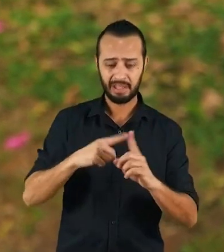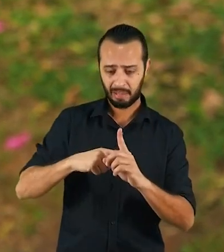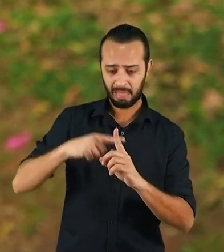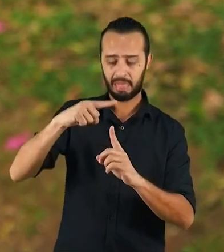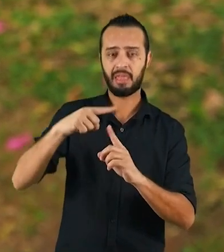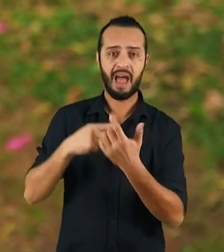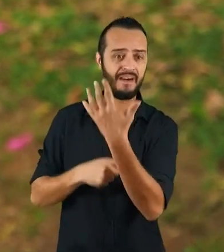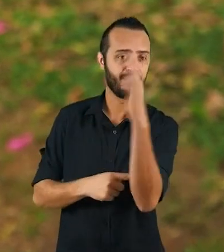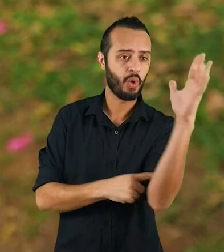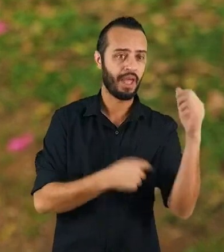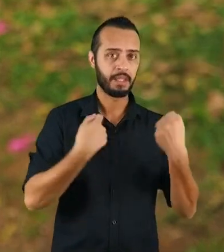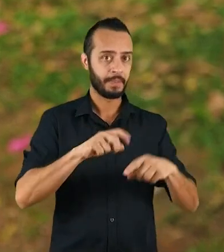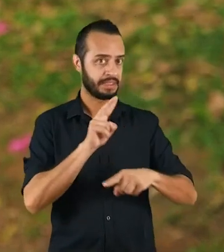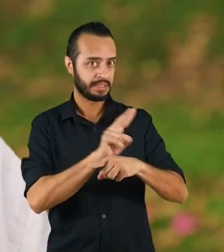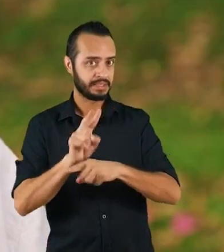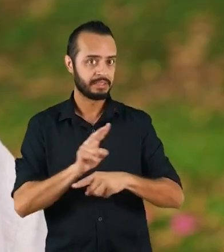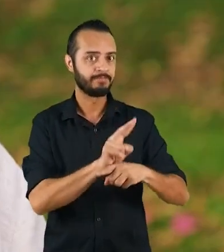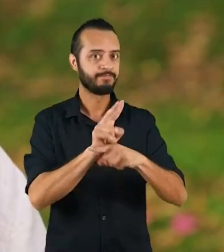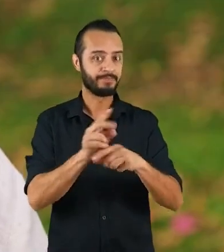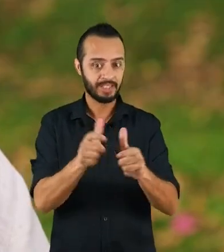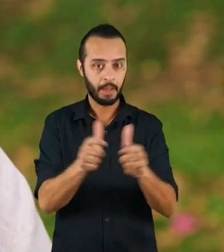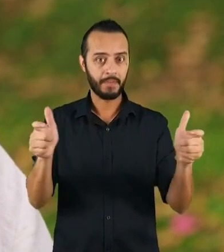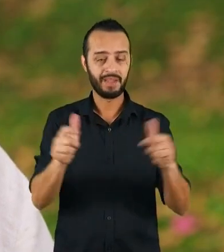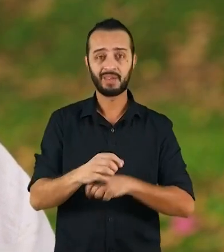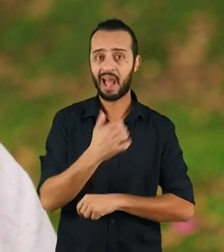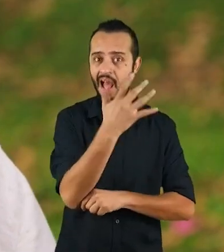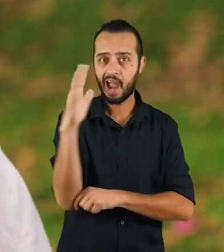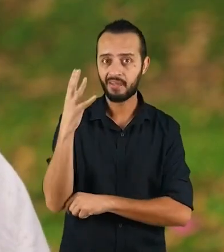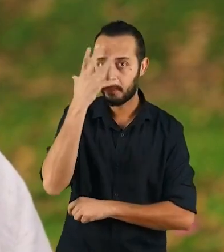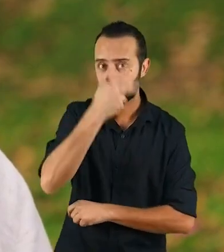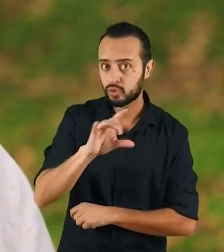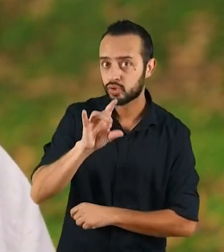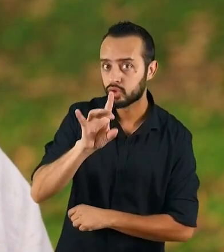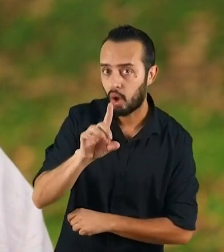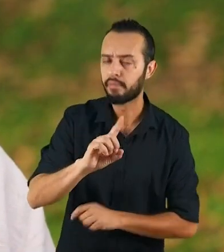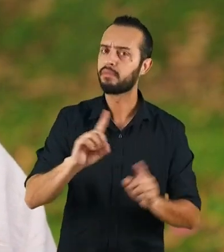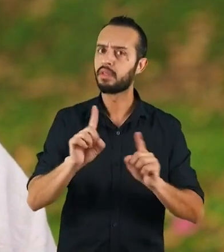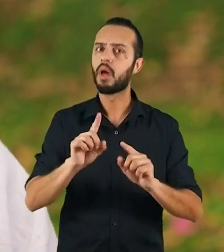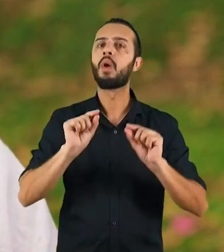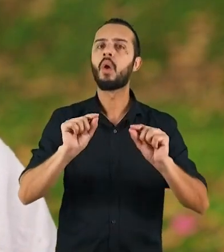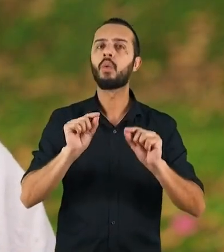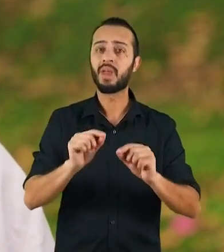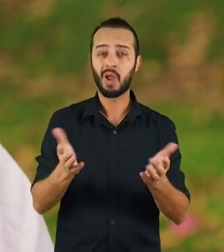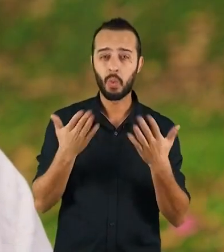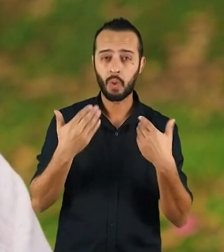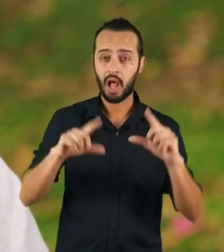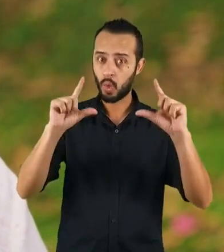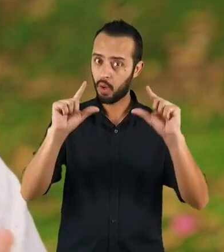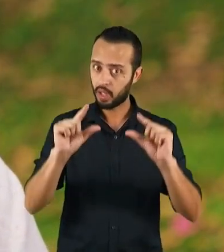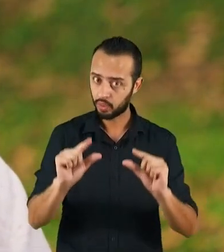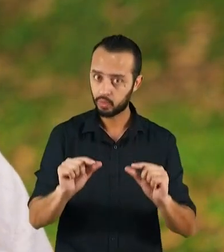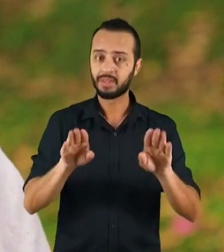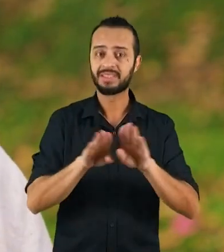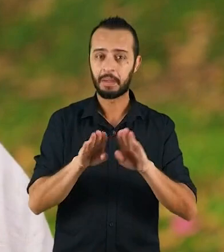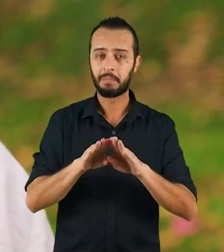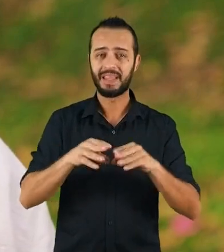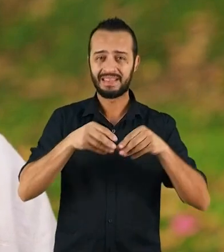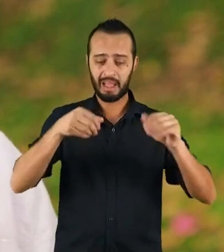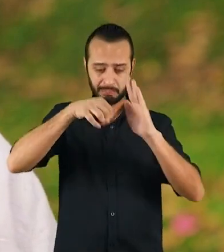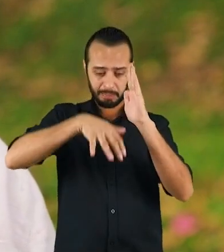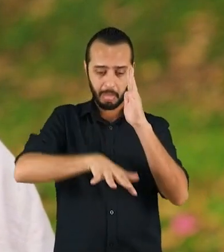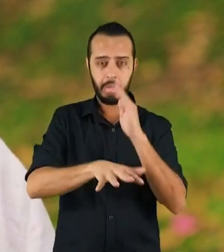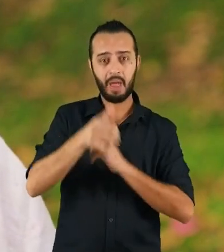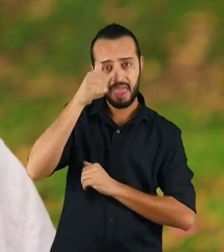tesouro a ser preservado e ampliado. Árvores não apenas embelezam, elas reduzem o calor, previnem